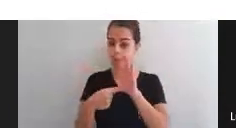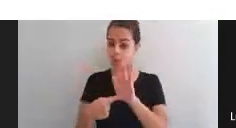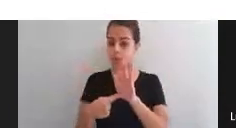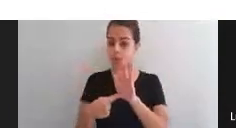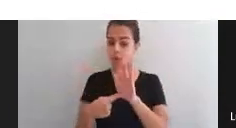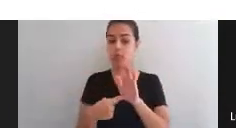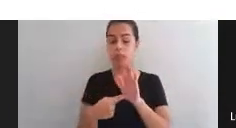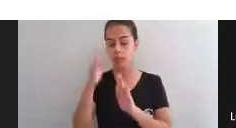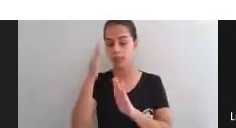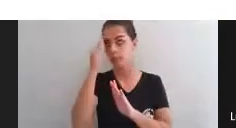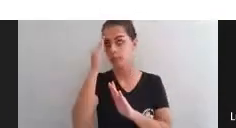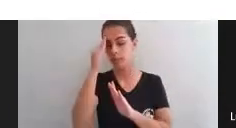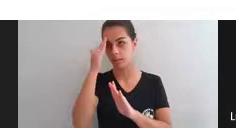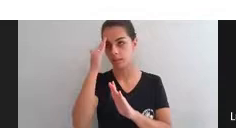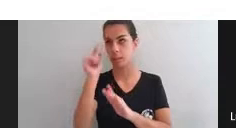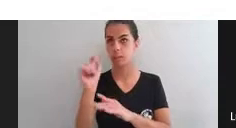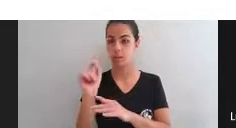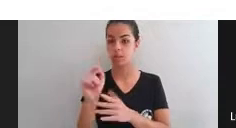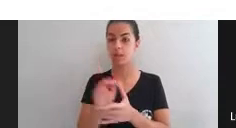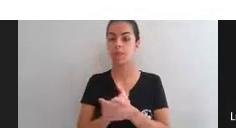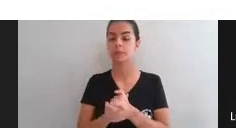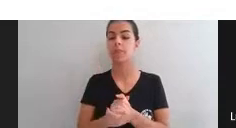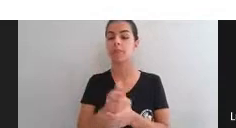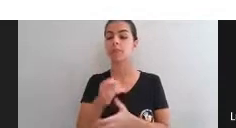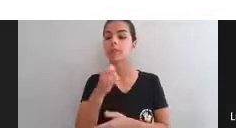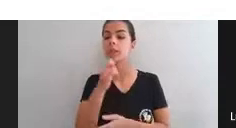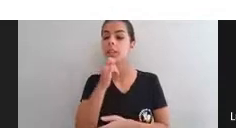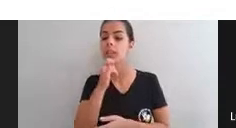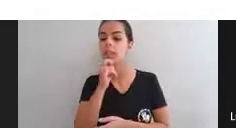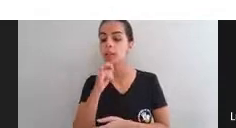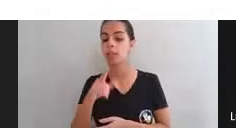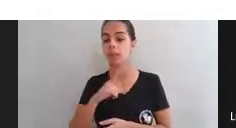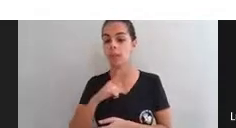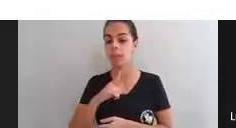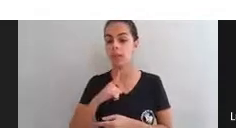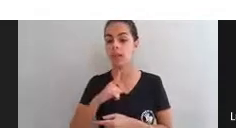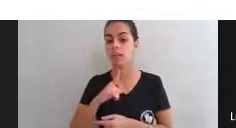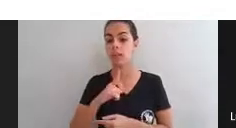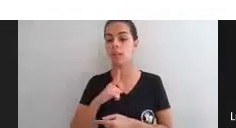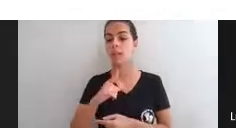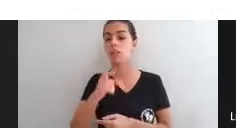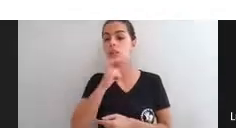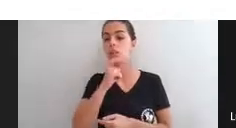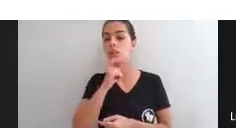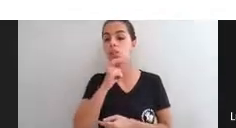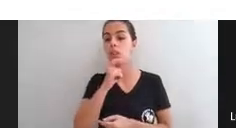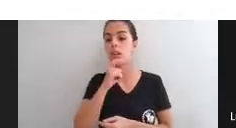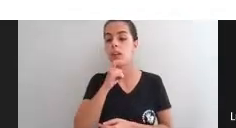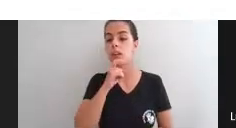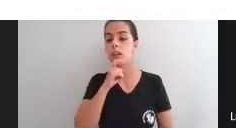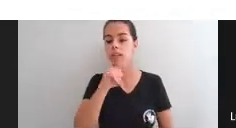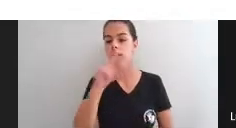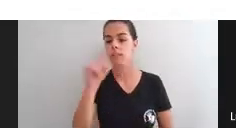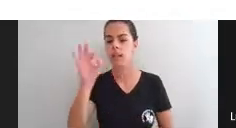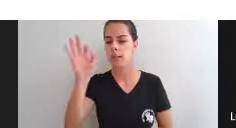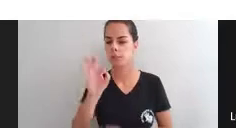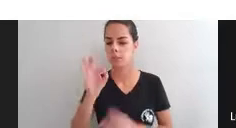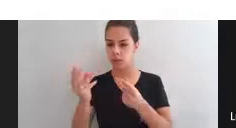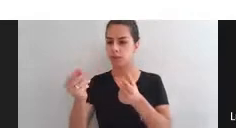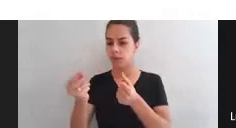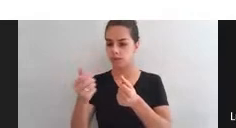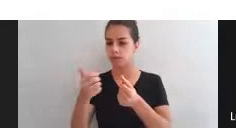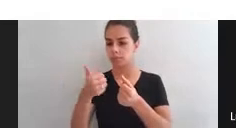lógico. Bem, vamos supor que a gente tem um motor desse, um refrigerador com 100% de eficiência, e a gente